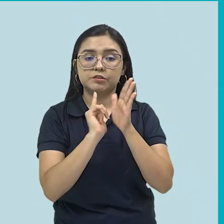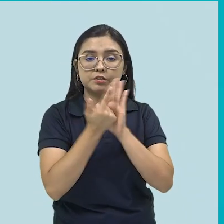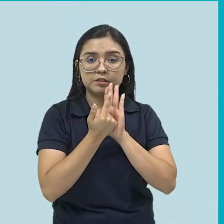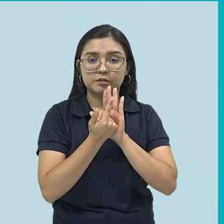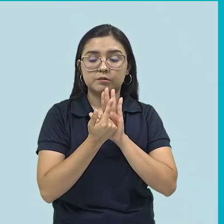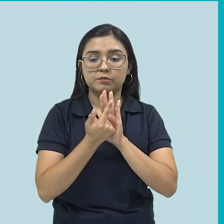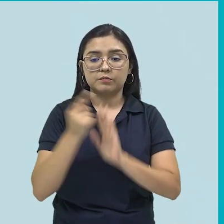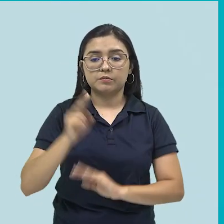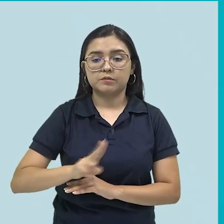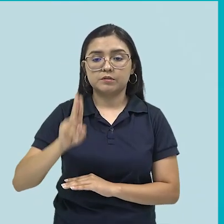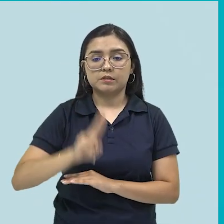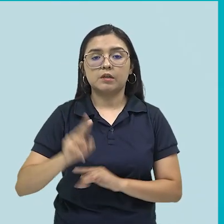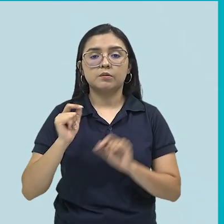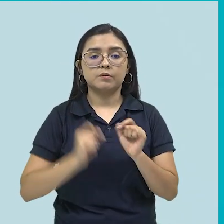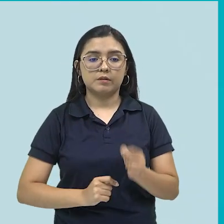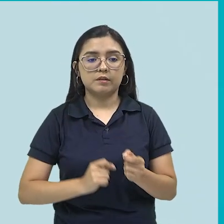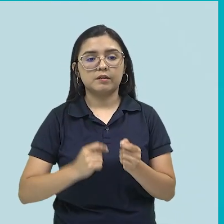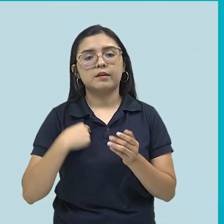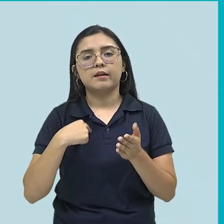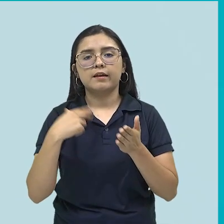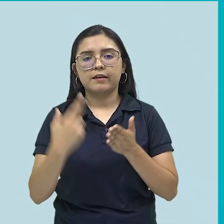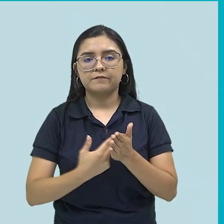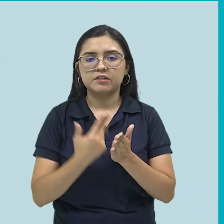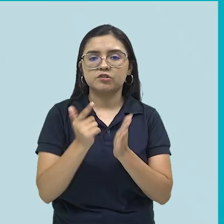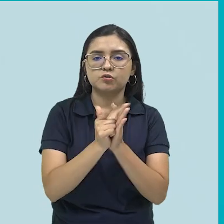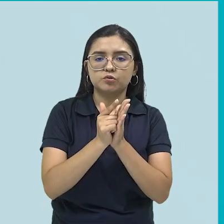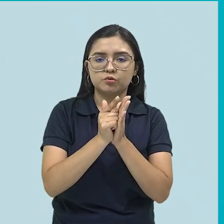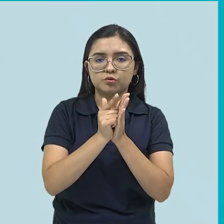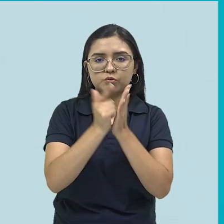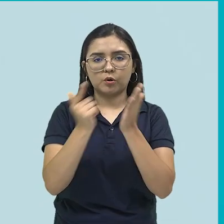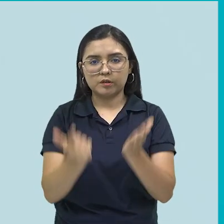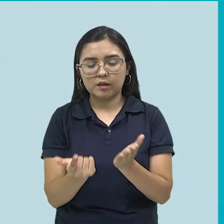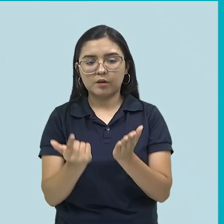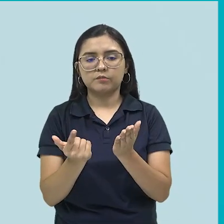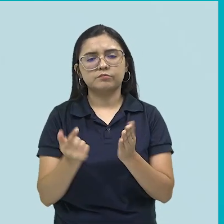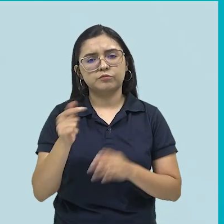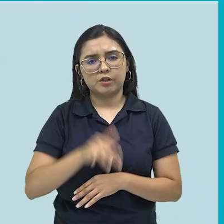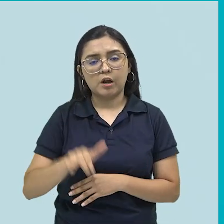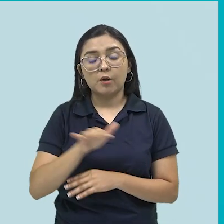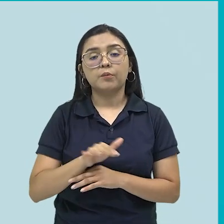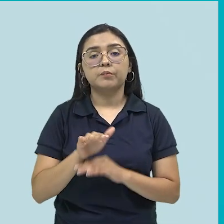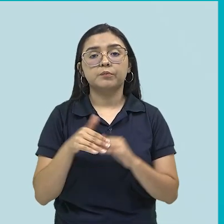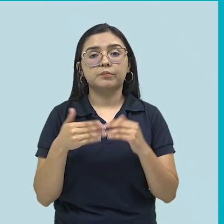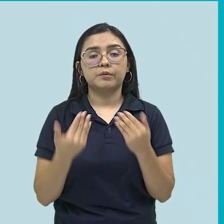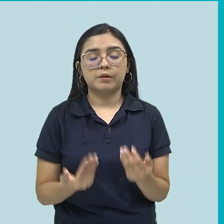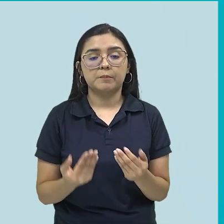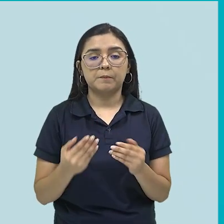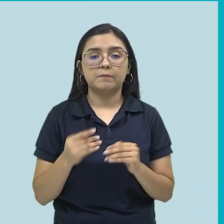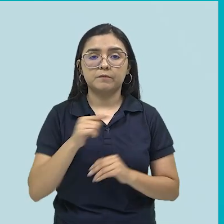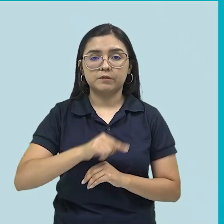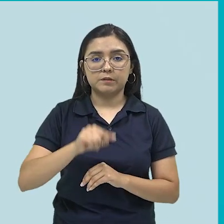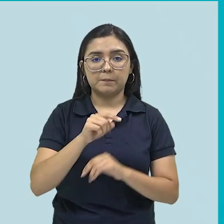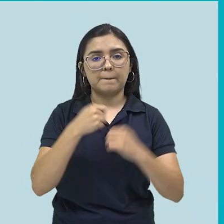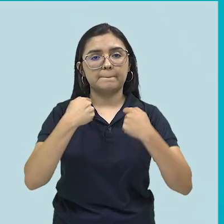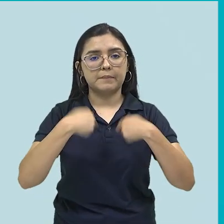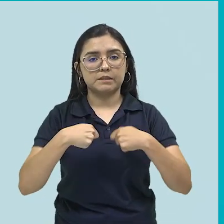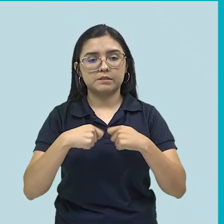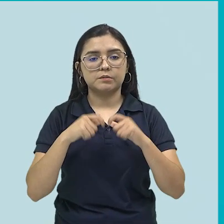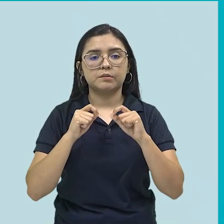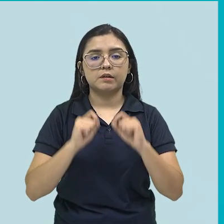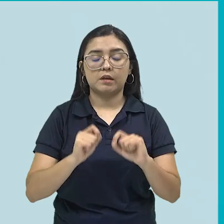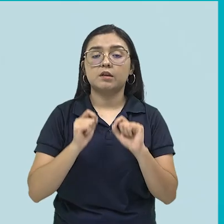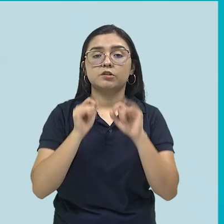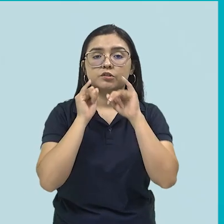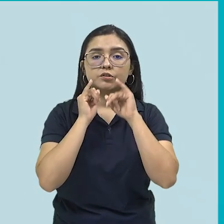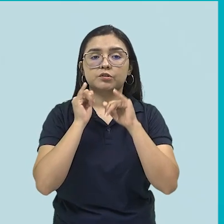aparecem muito em revistas, em determinados jornais, periódicos no geral, em que você precisa divulgar